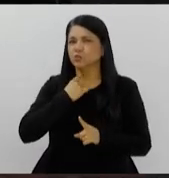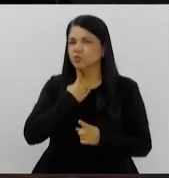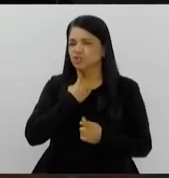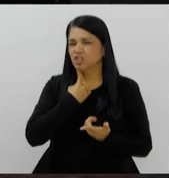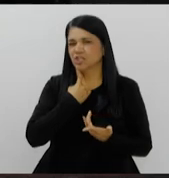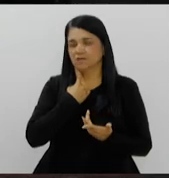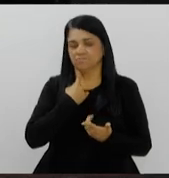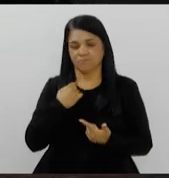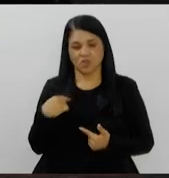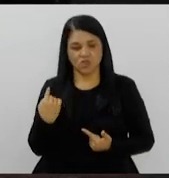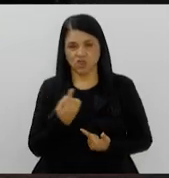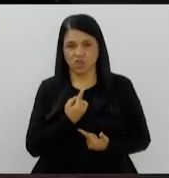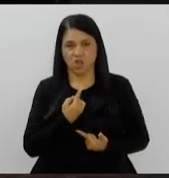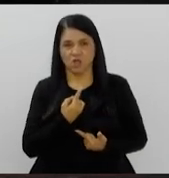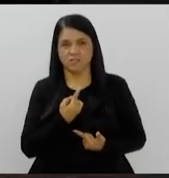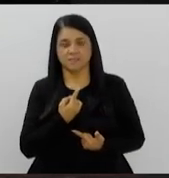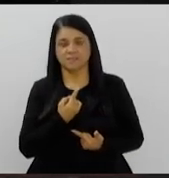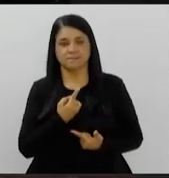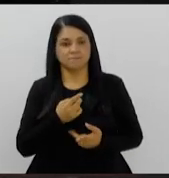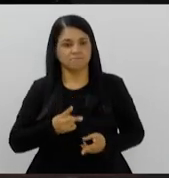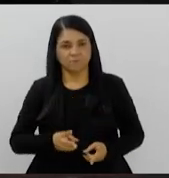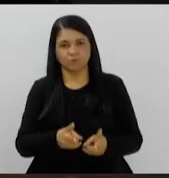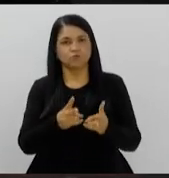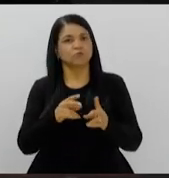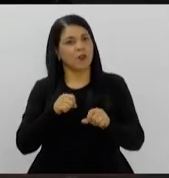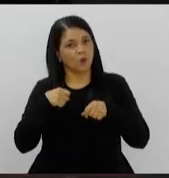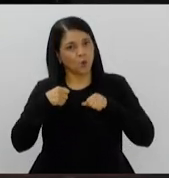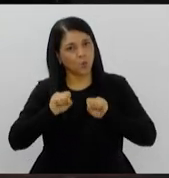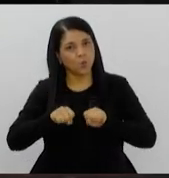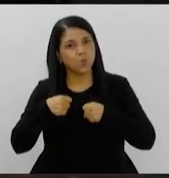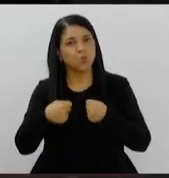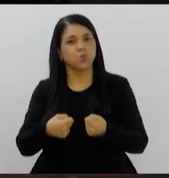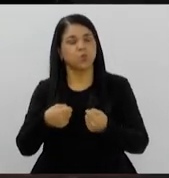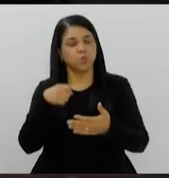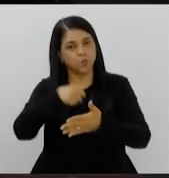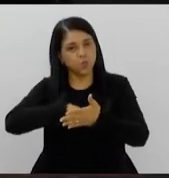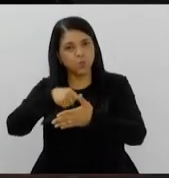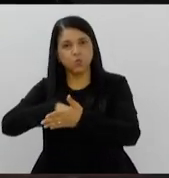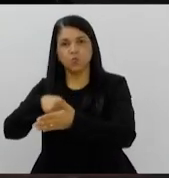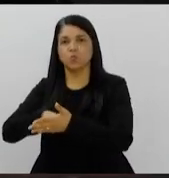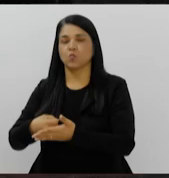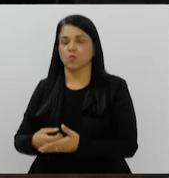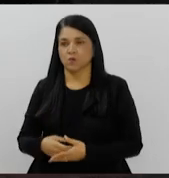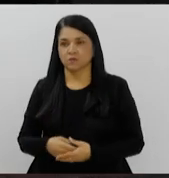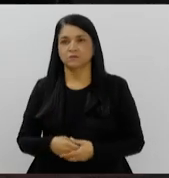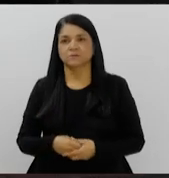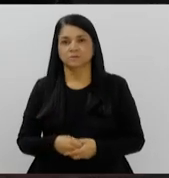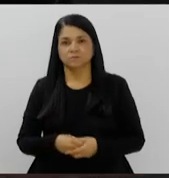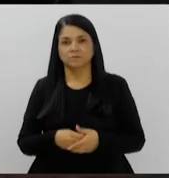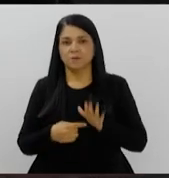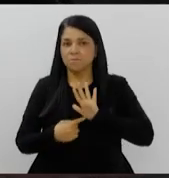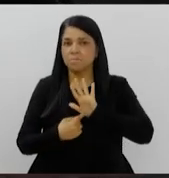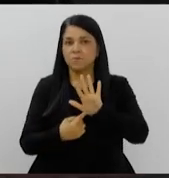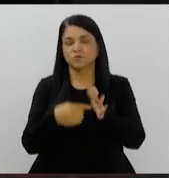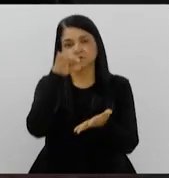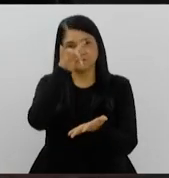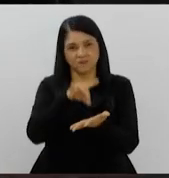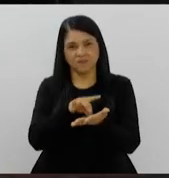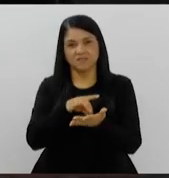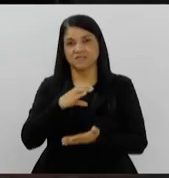a gente espera que não conte com a omissão da Assembleia Legislativa do Estado do Rio de Janeiro. Vamos cobrar CPI